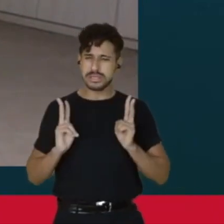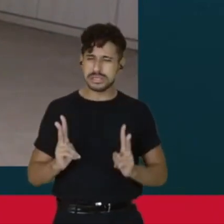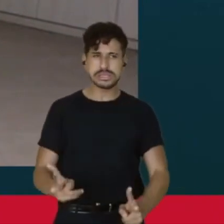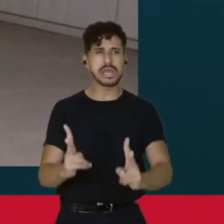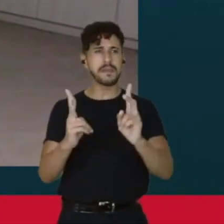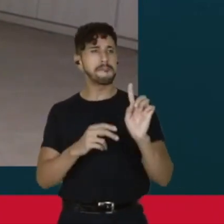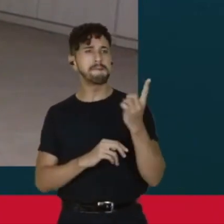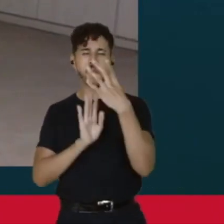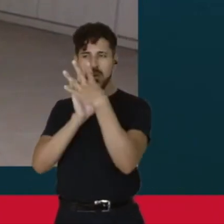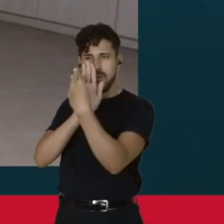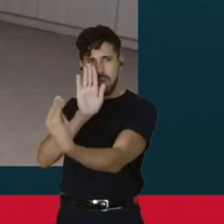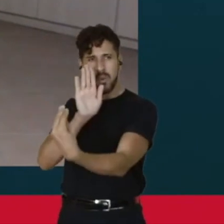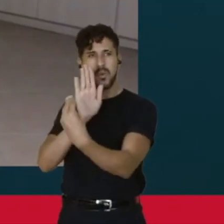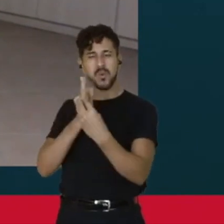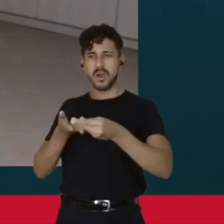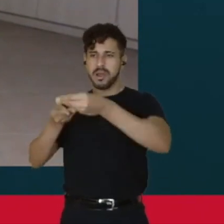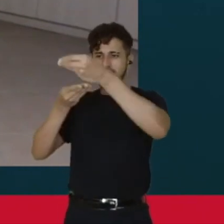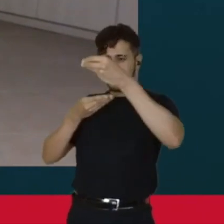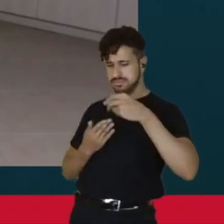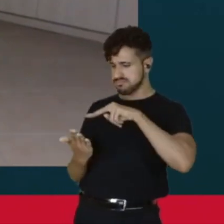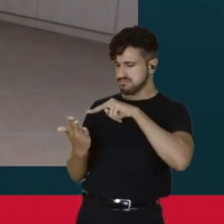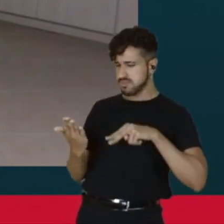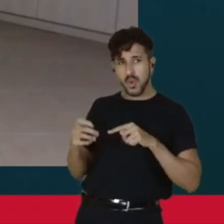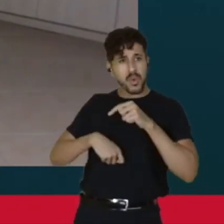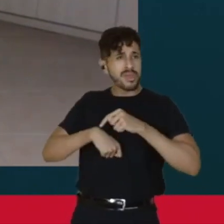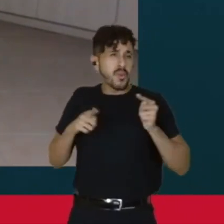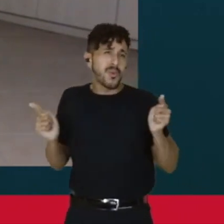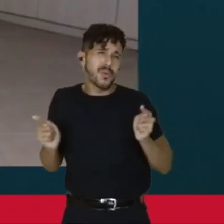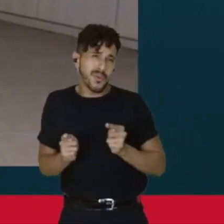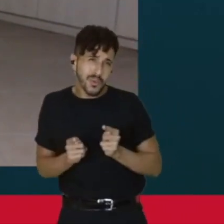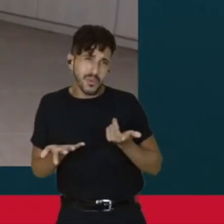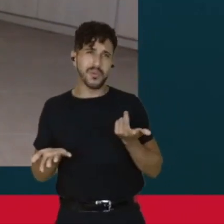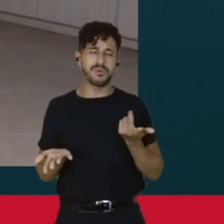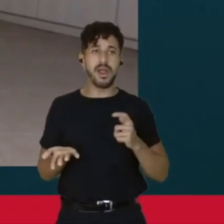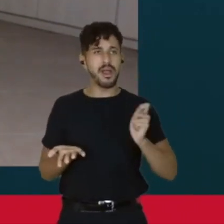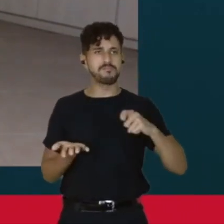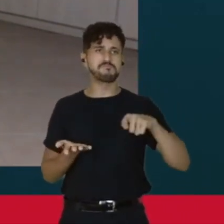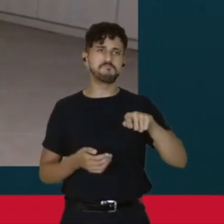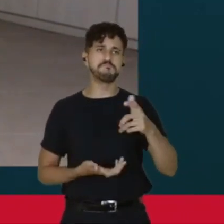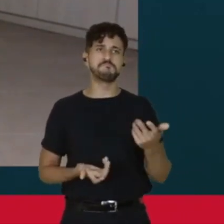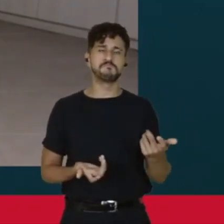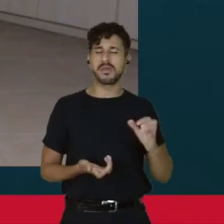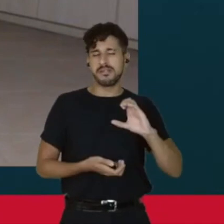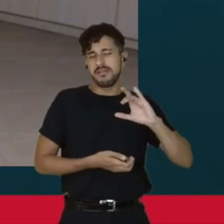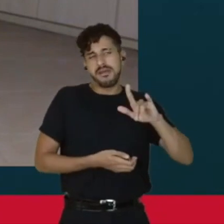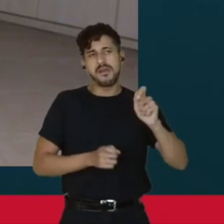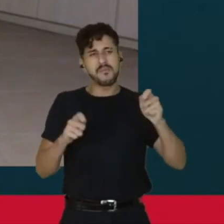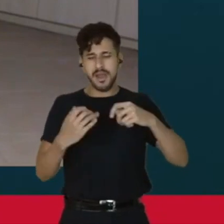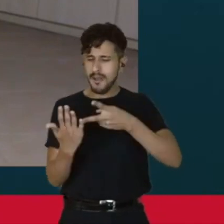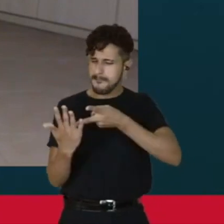primeira versão que nos foi entregue no curtíssimo espaço de tempo, né, é possível claramente